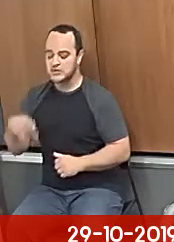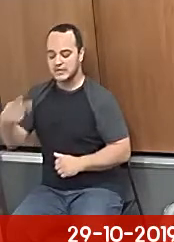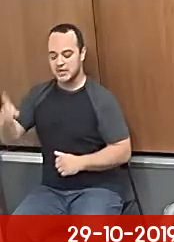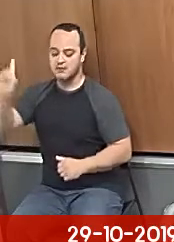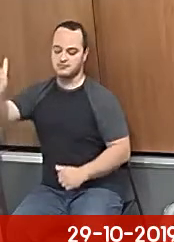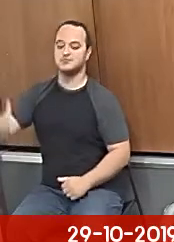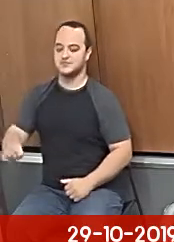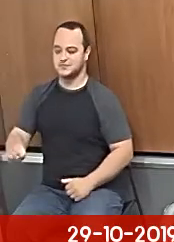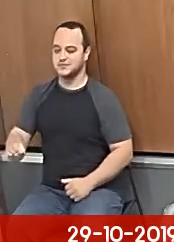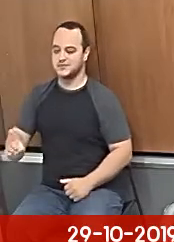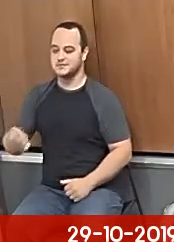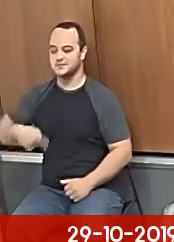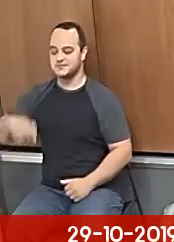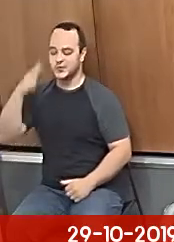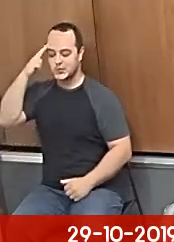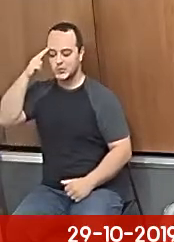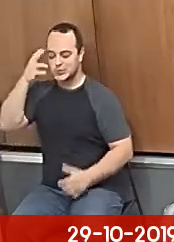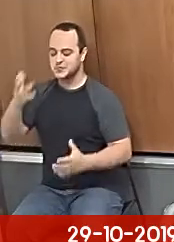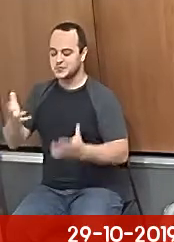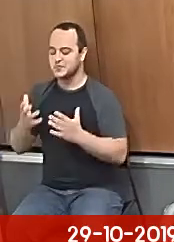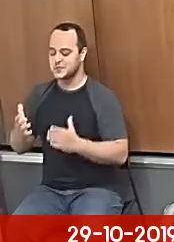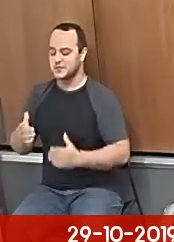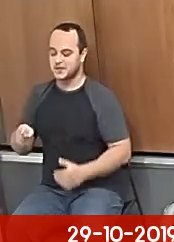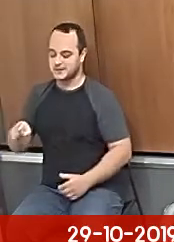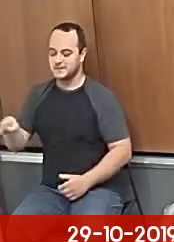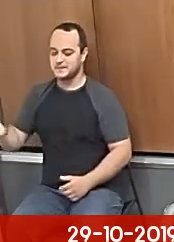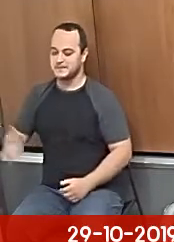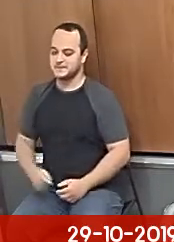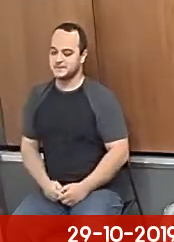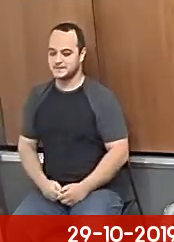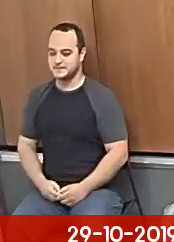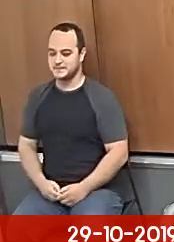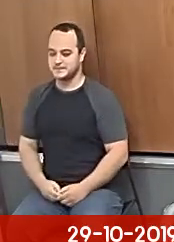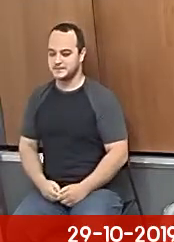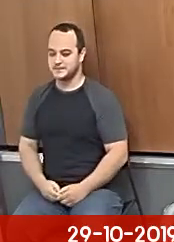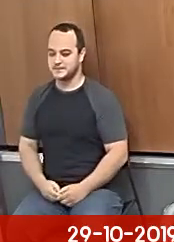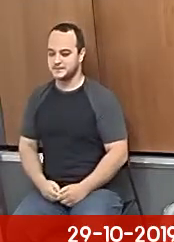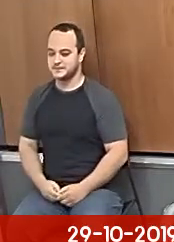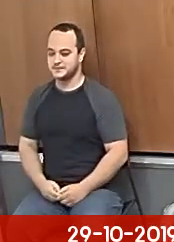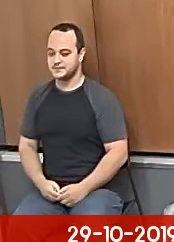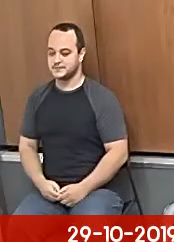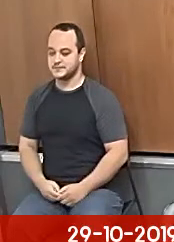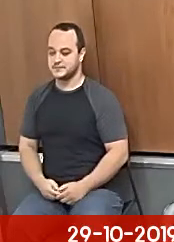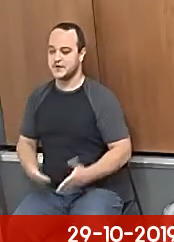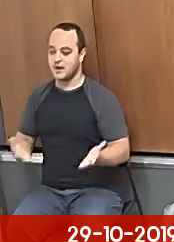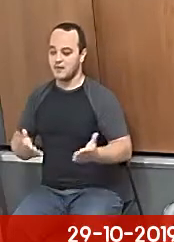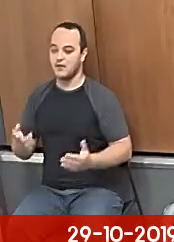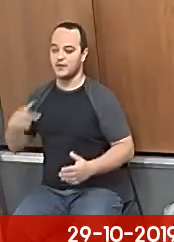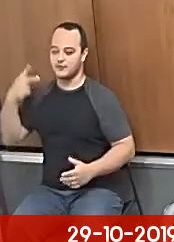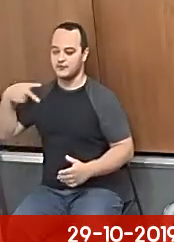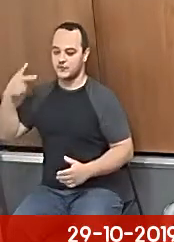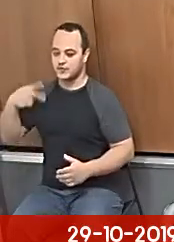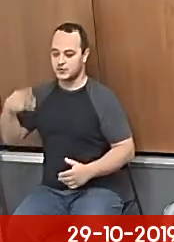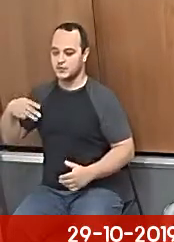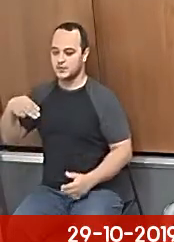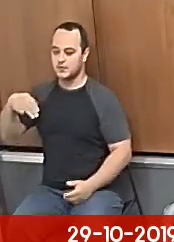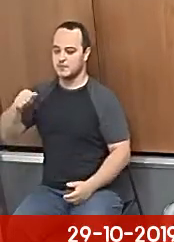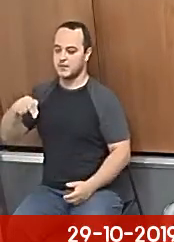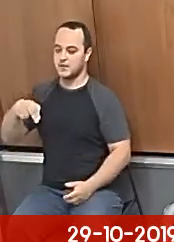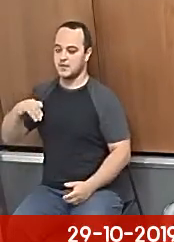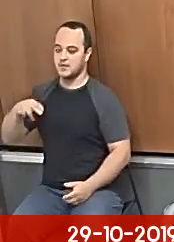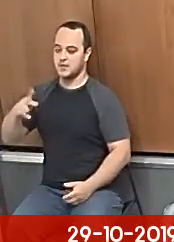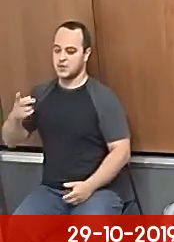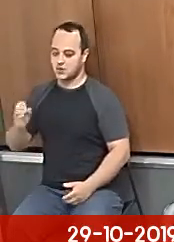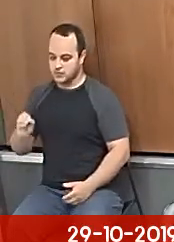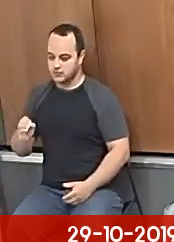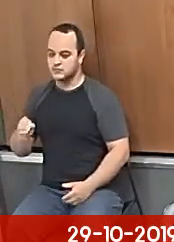Bem aproveitado. Eu também. Já está entre nós o vereador Maninho Félix, da Câmara Municipal